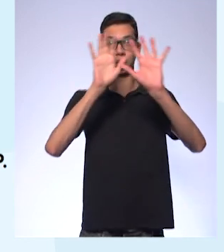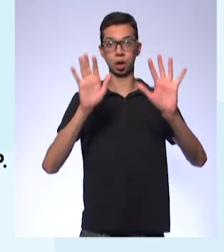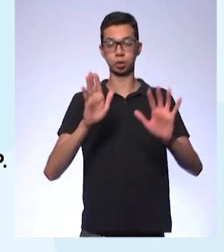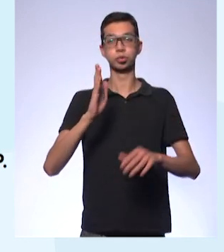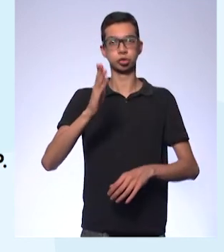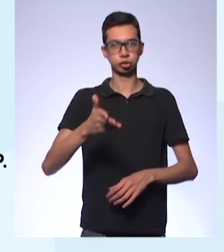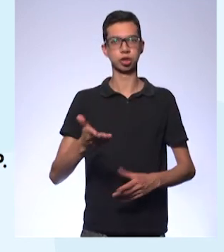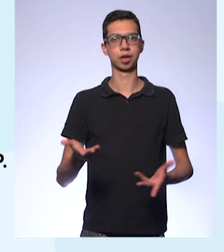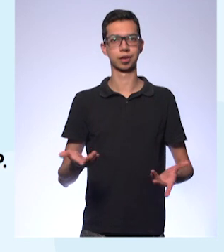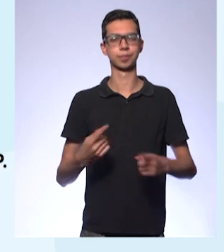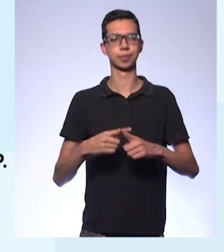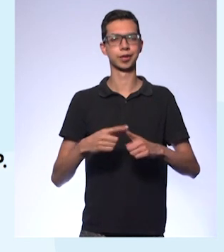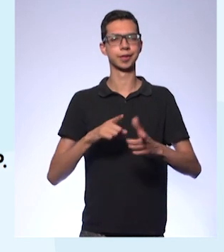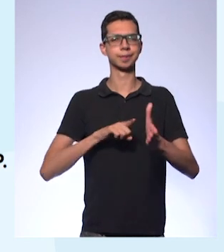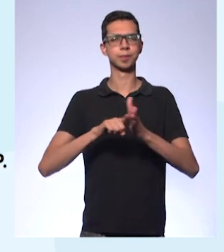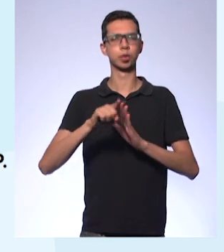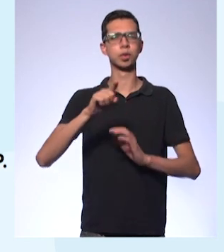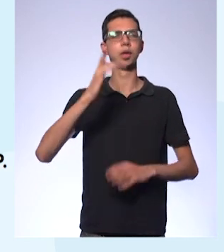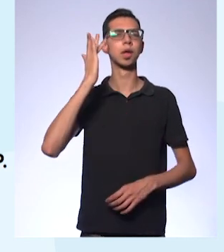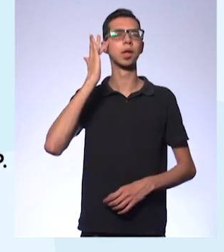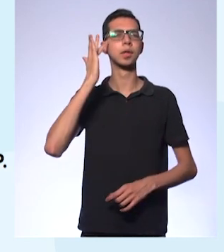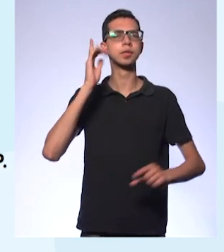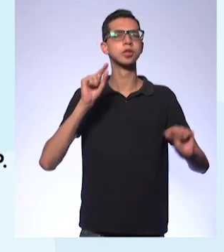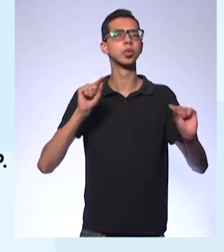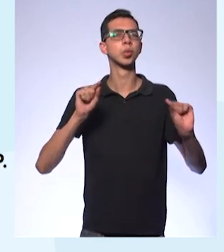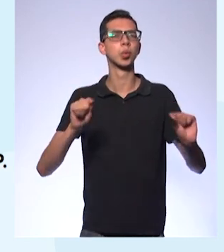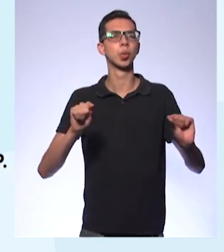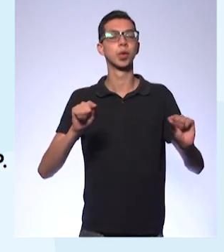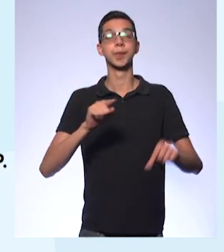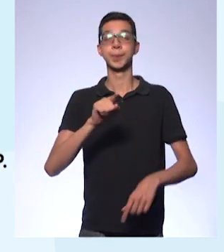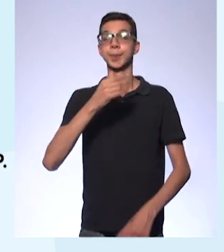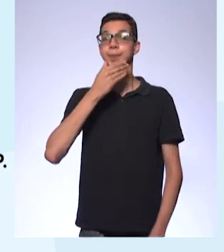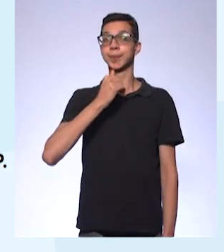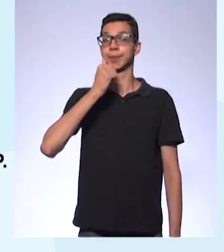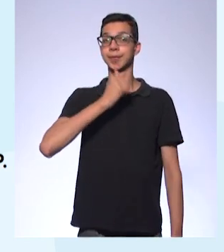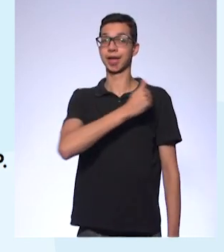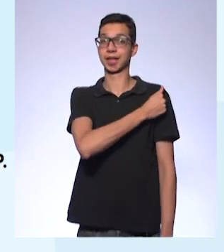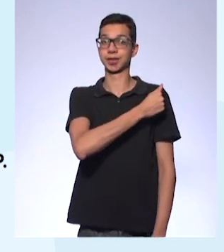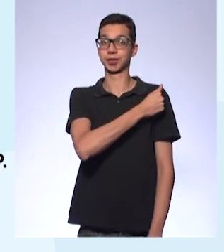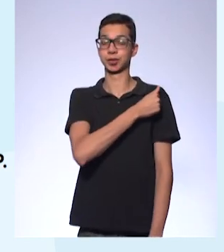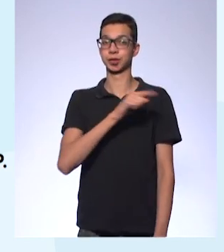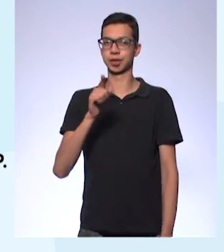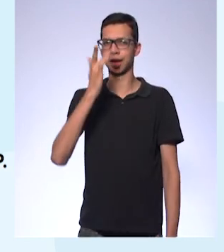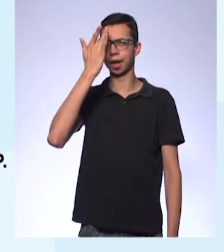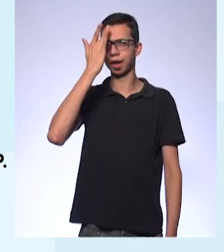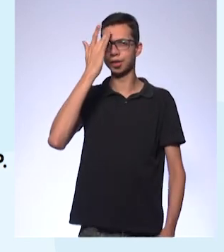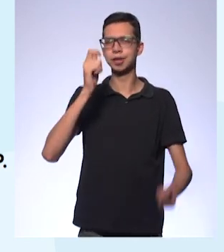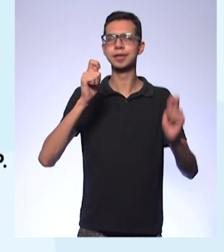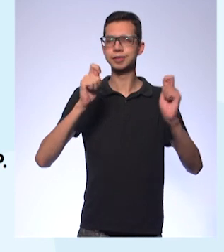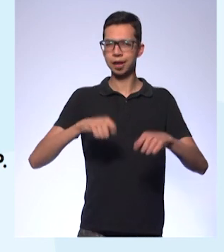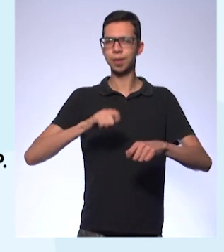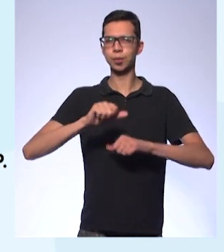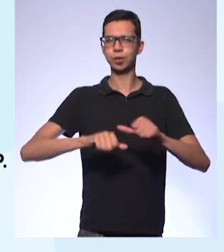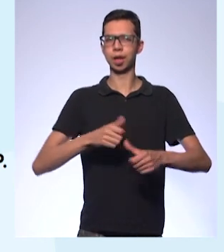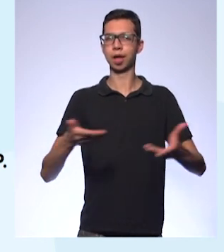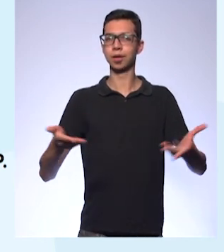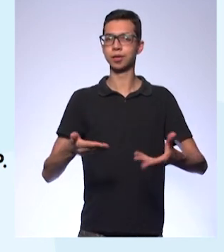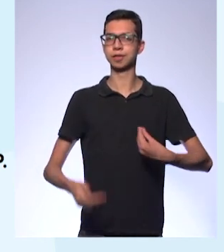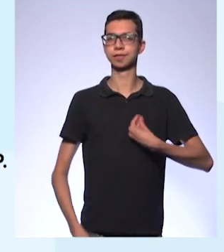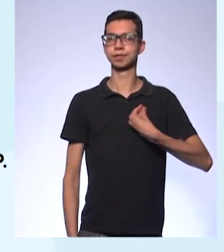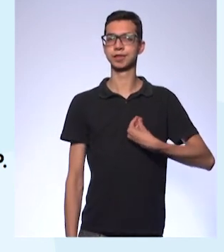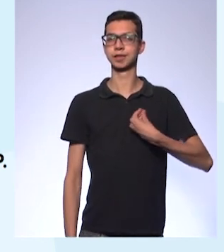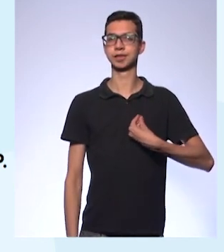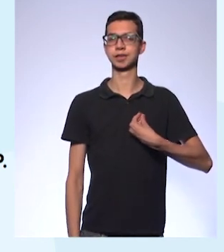essa, galera. Você acha, aluno, aluna, que ainda é possível mudar o cenário atual? Acho que vai